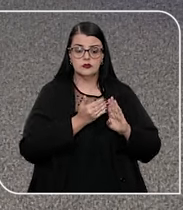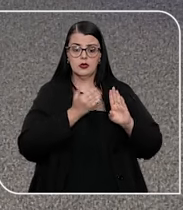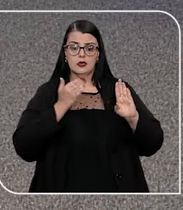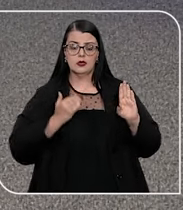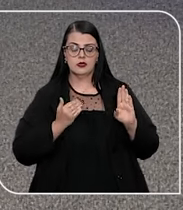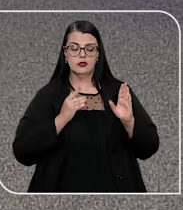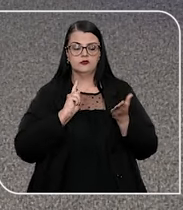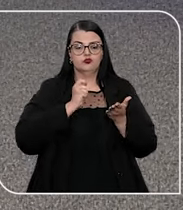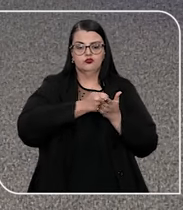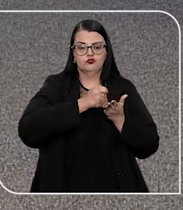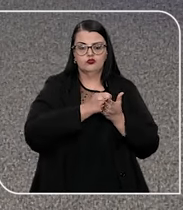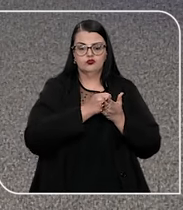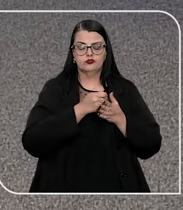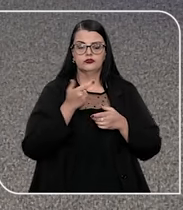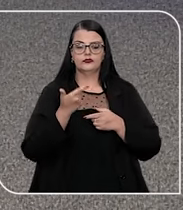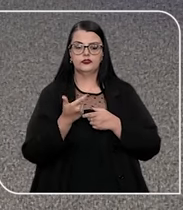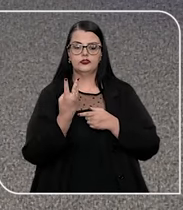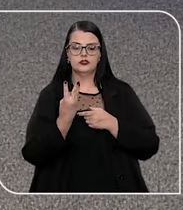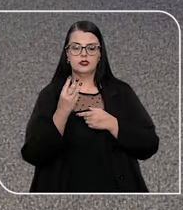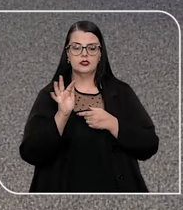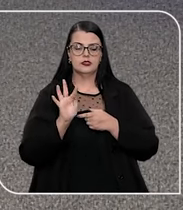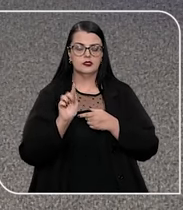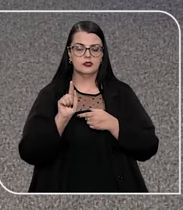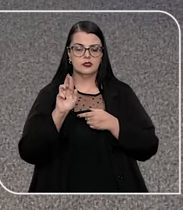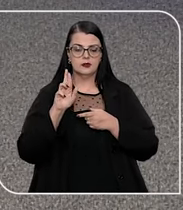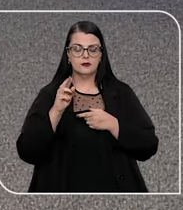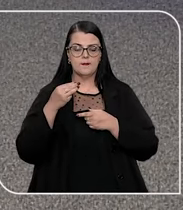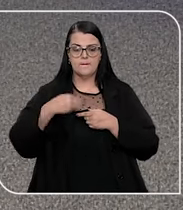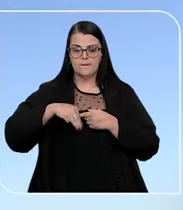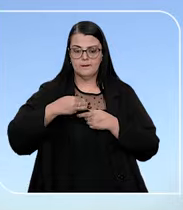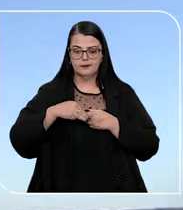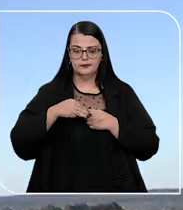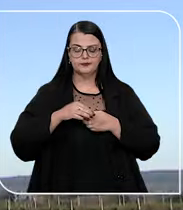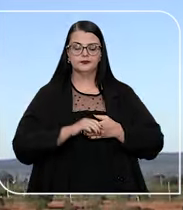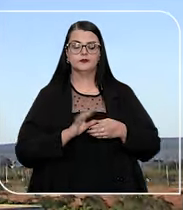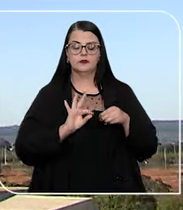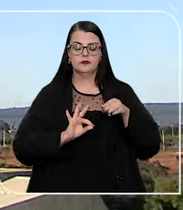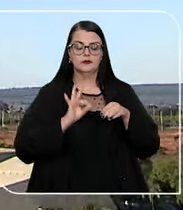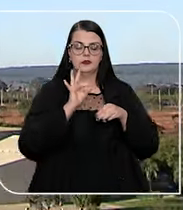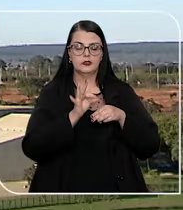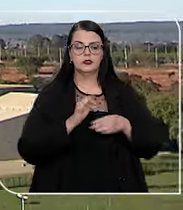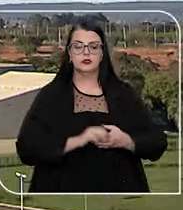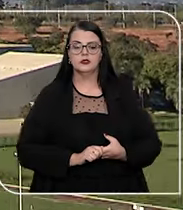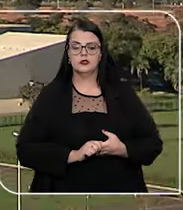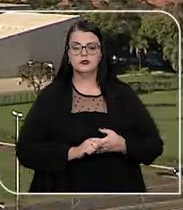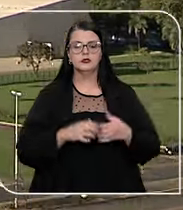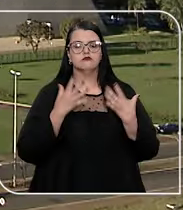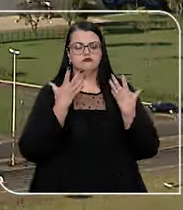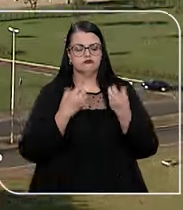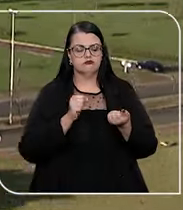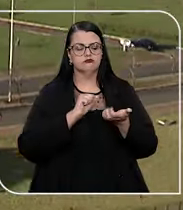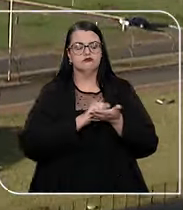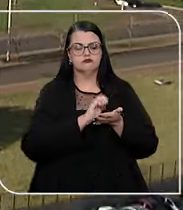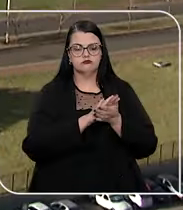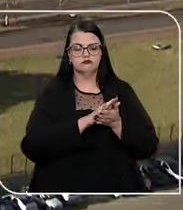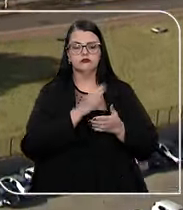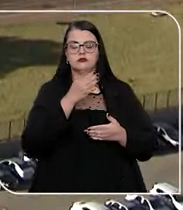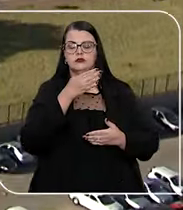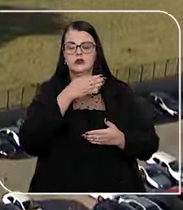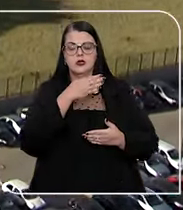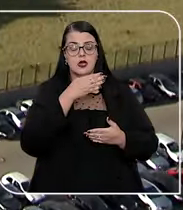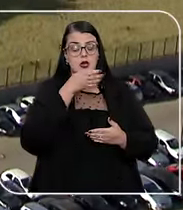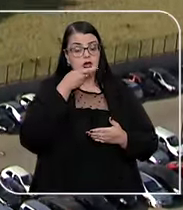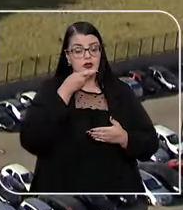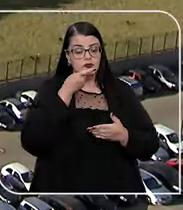afastar condenação por posse de 23 g de maconha os ministros reconheceram a atipicidade da conduta e